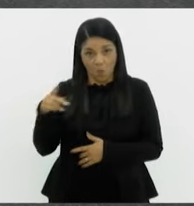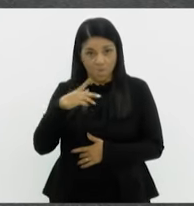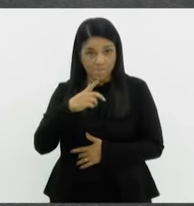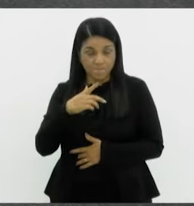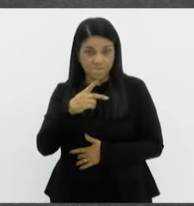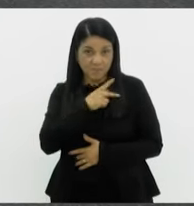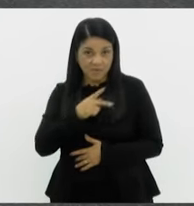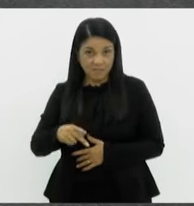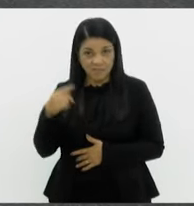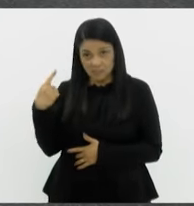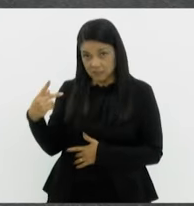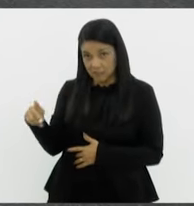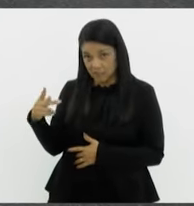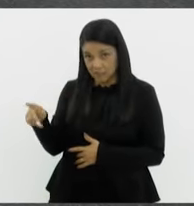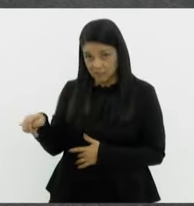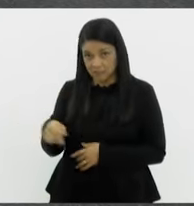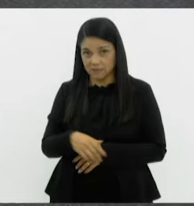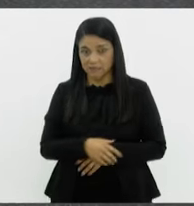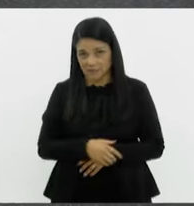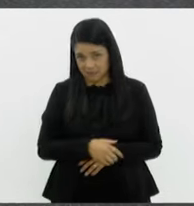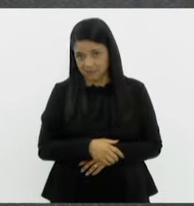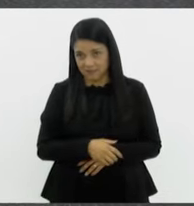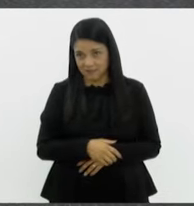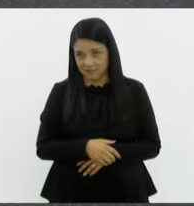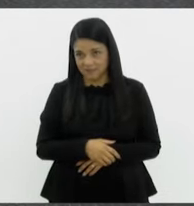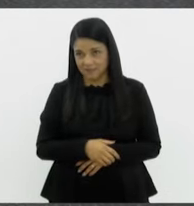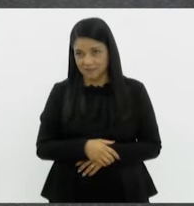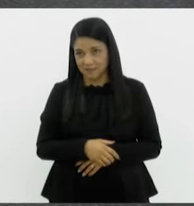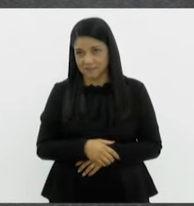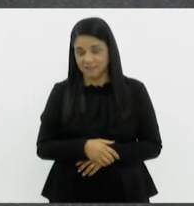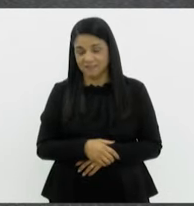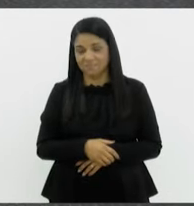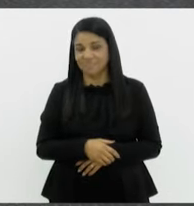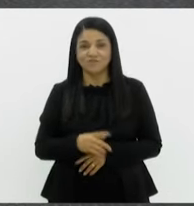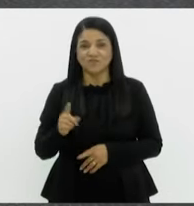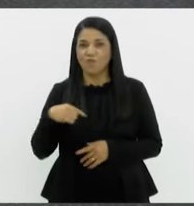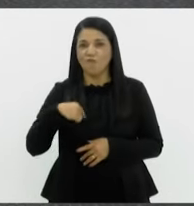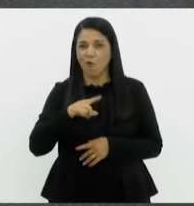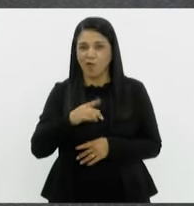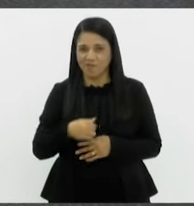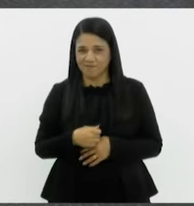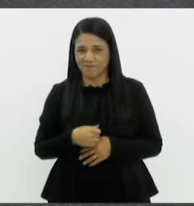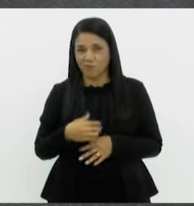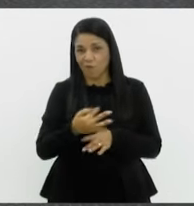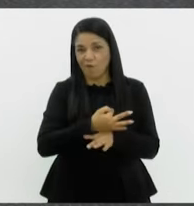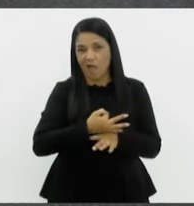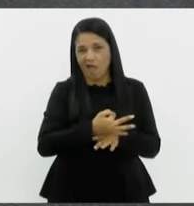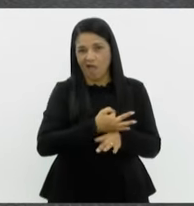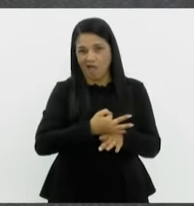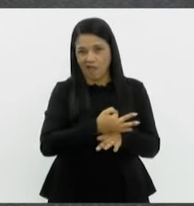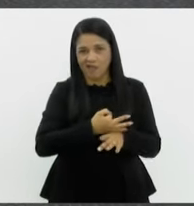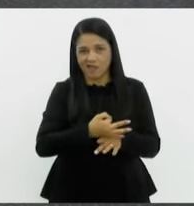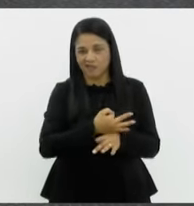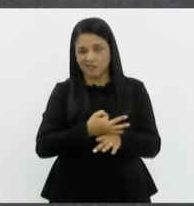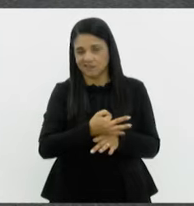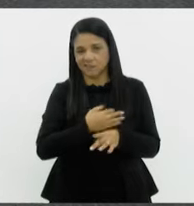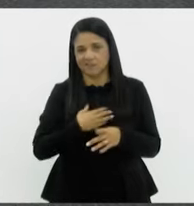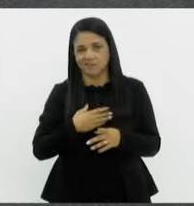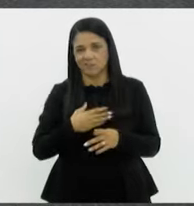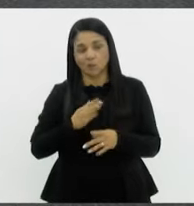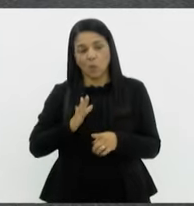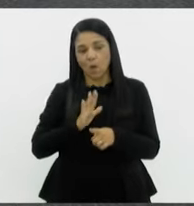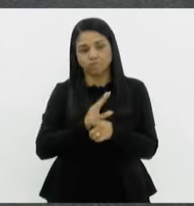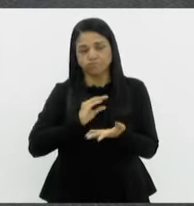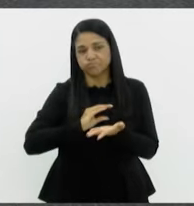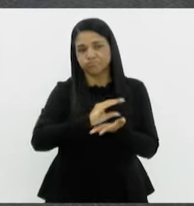isso, que não foi lá nem prestar solidariedade e nem destinar nenhum tipo de